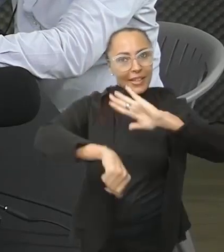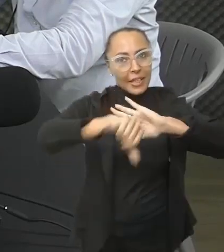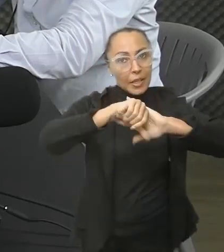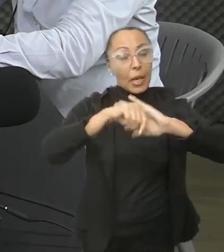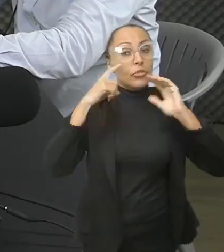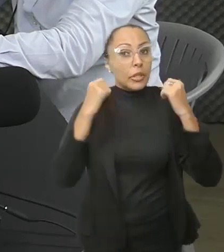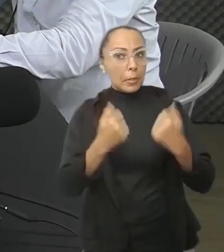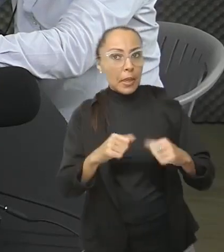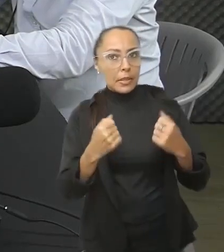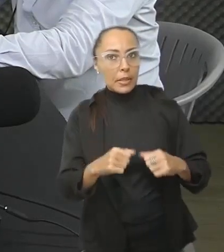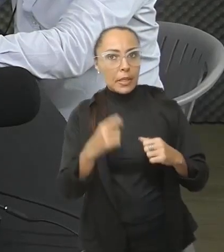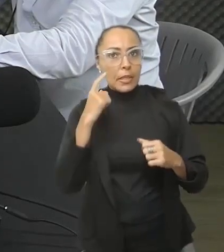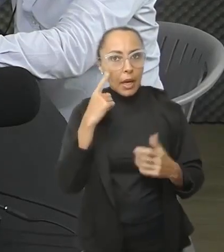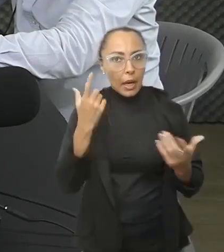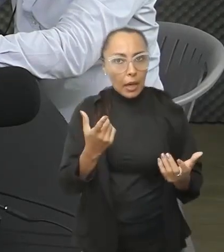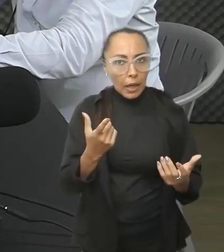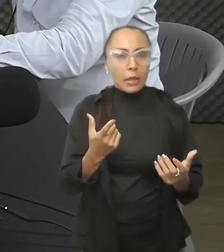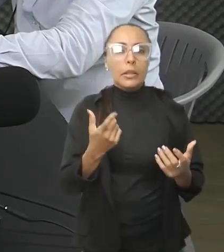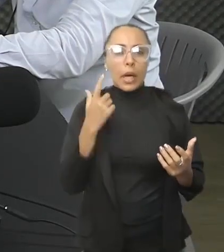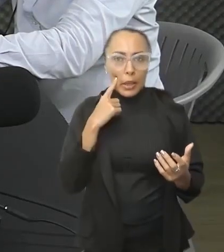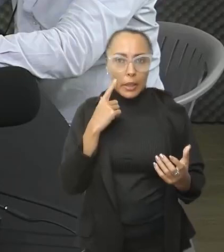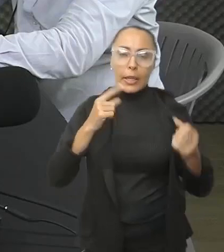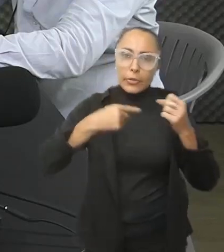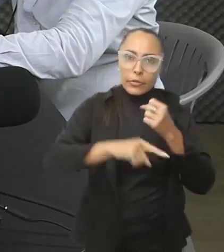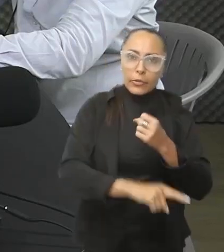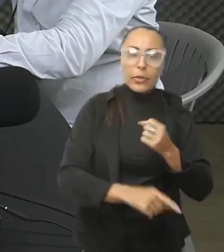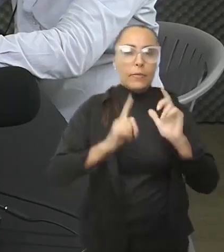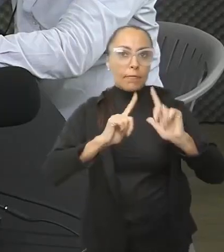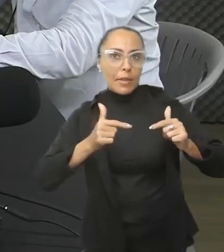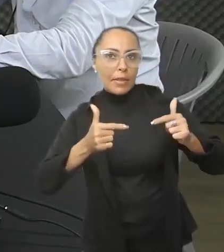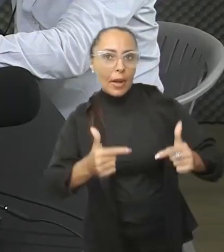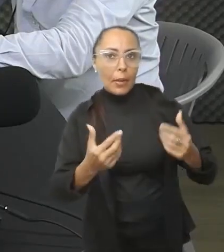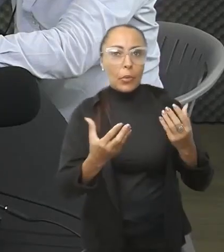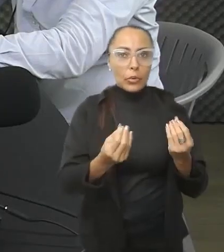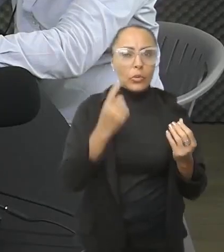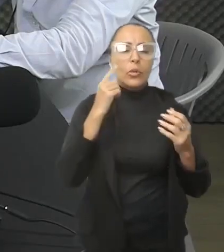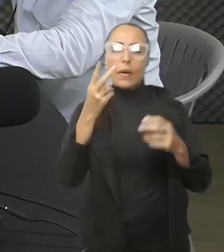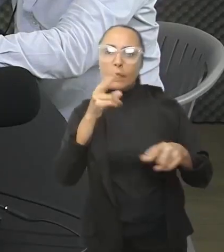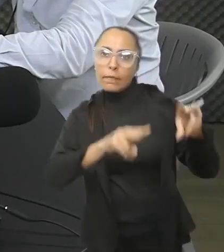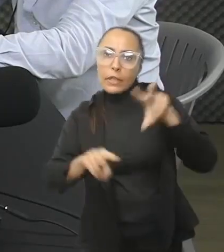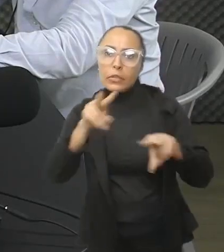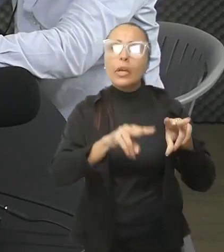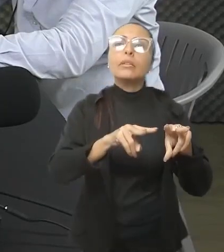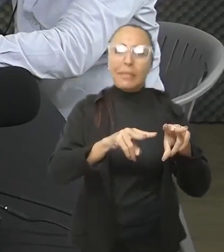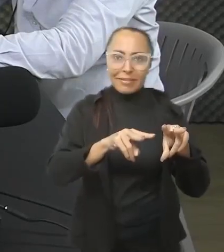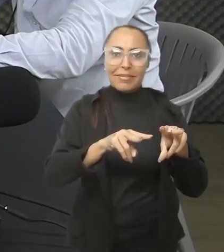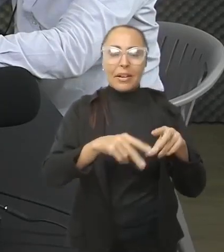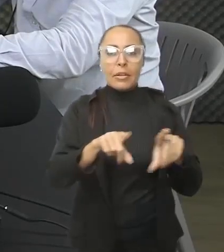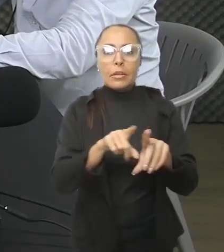precisamos amadurecer muito isso. Amadurecer não só a fiscalização,